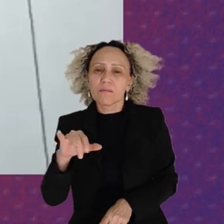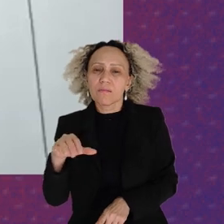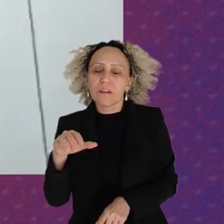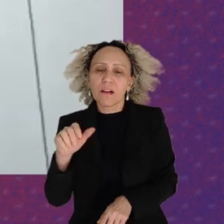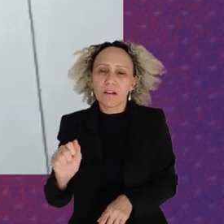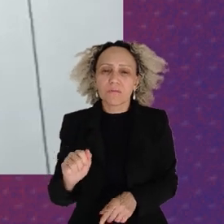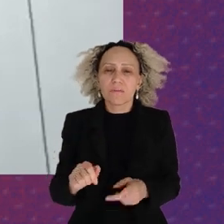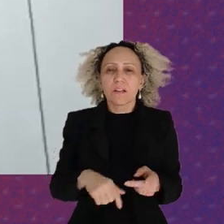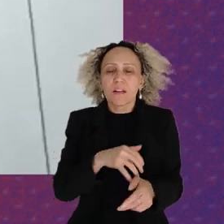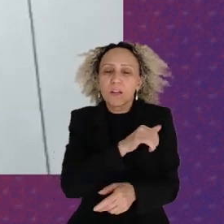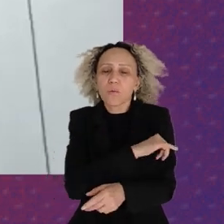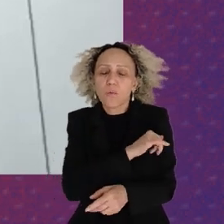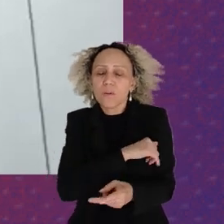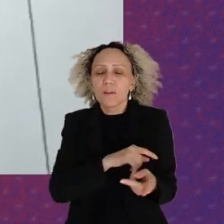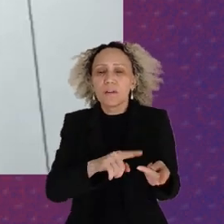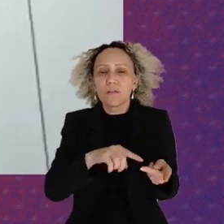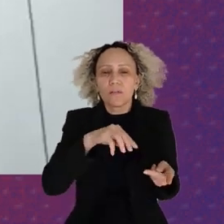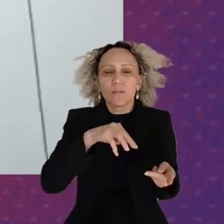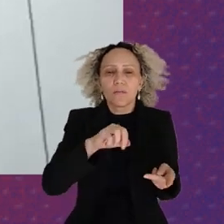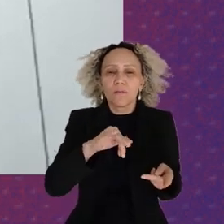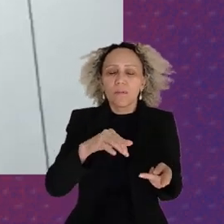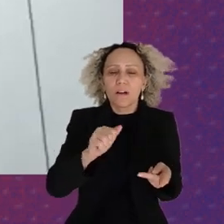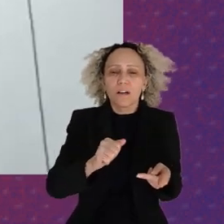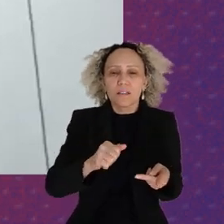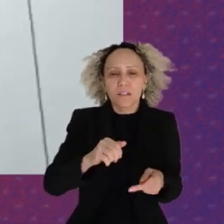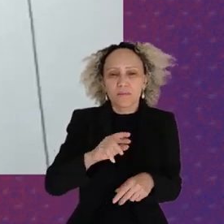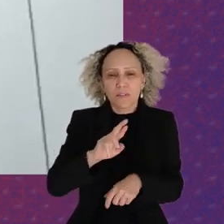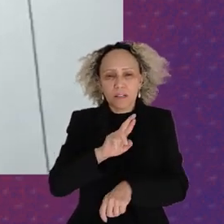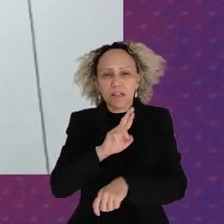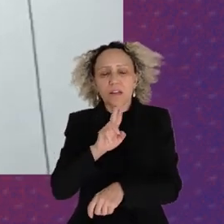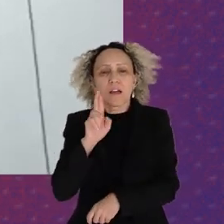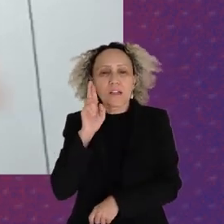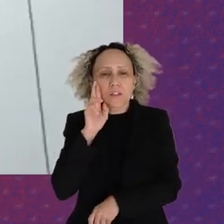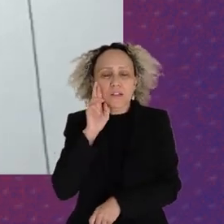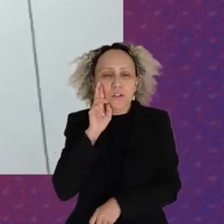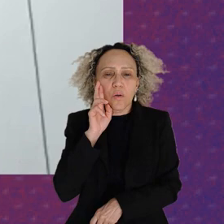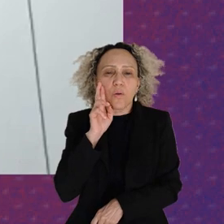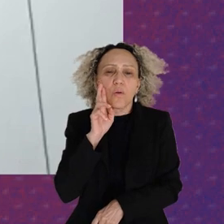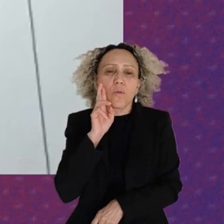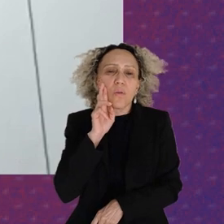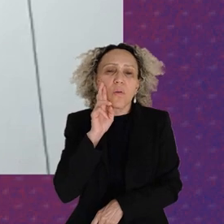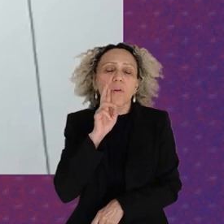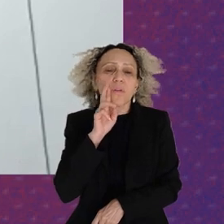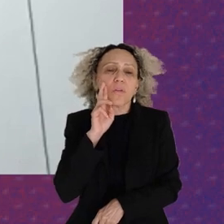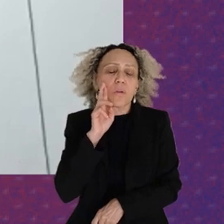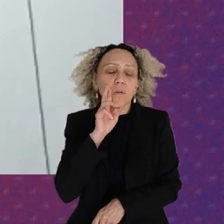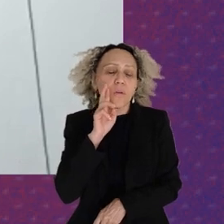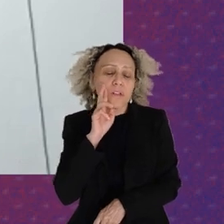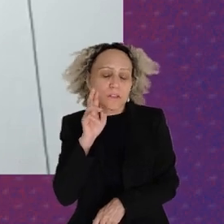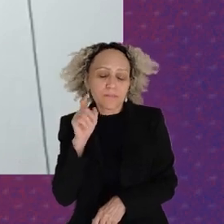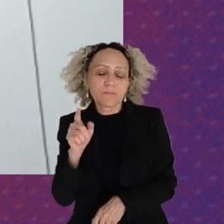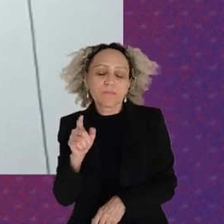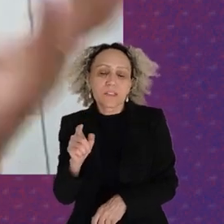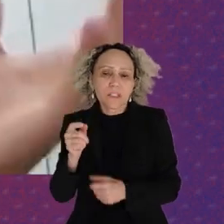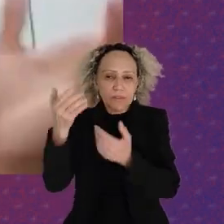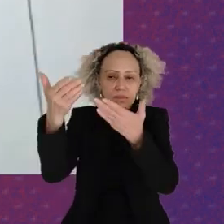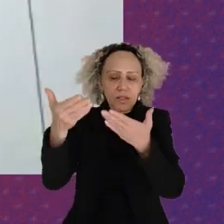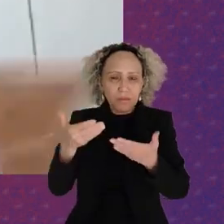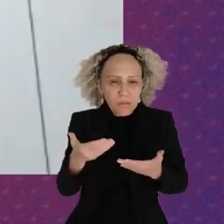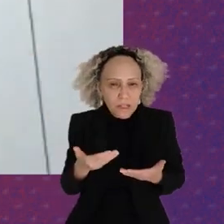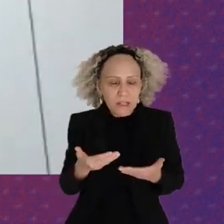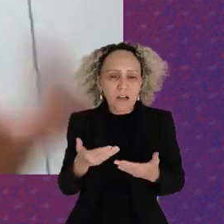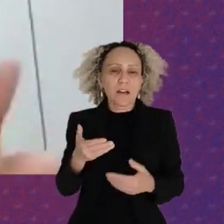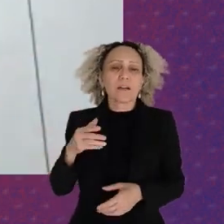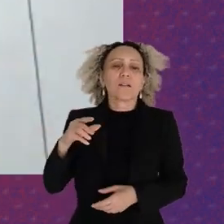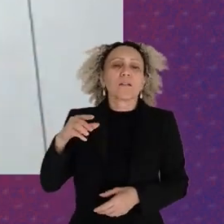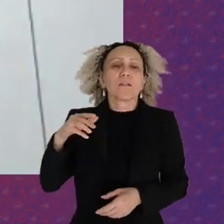veio lá de Rondônia para contribuir com o nosso debate, enfim, diversas pesquisadoras que trouxeram um pouco dessa perspectiva